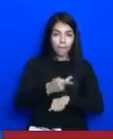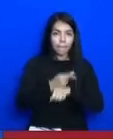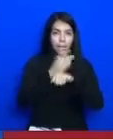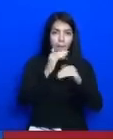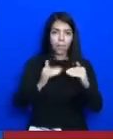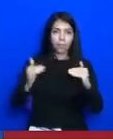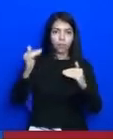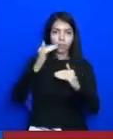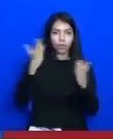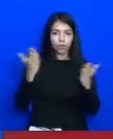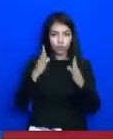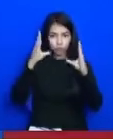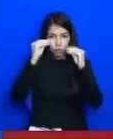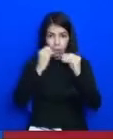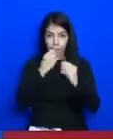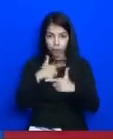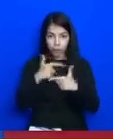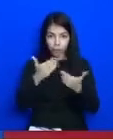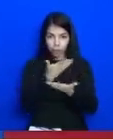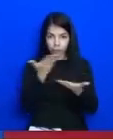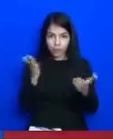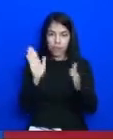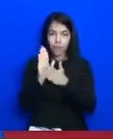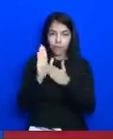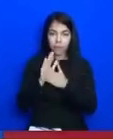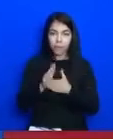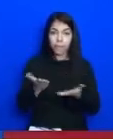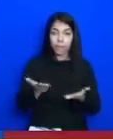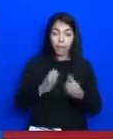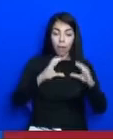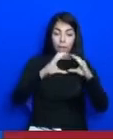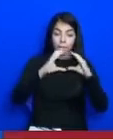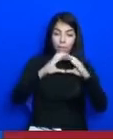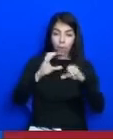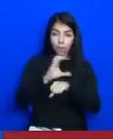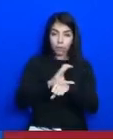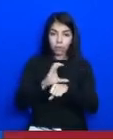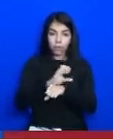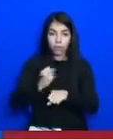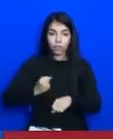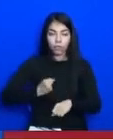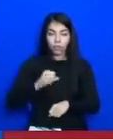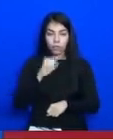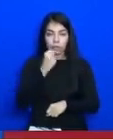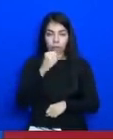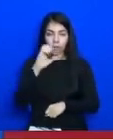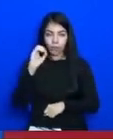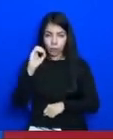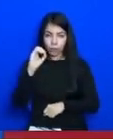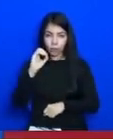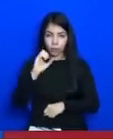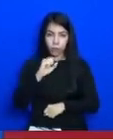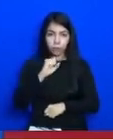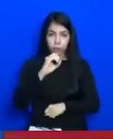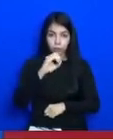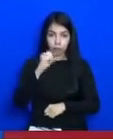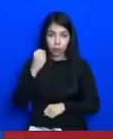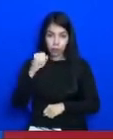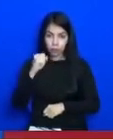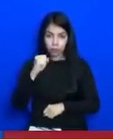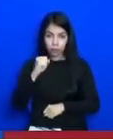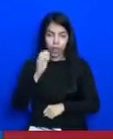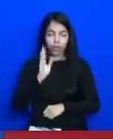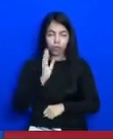noite. Boa sorte para você que apostou. Bola cinza, número 08. Cinza, 08. Foram sorteados